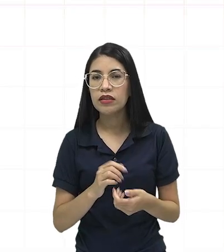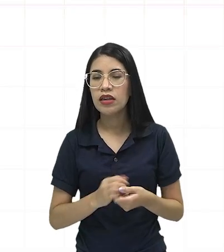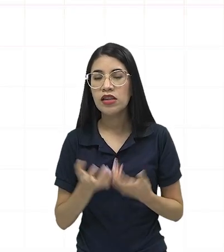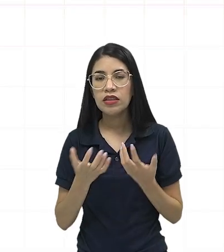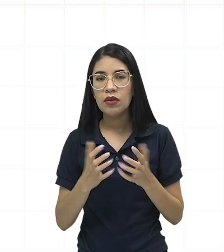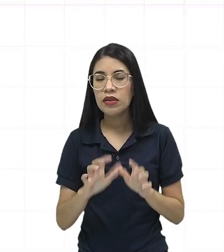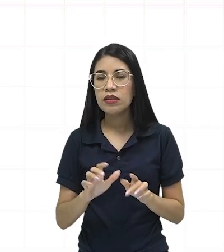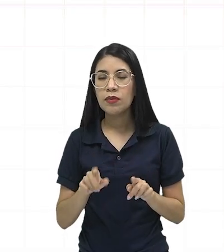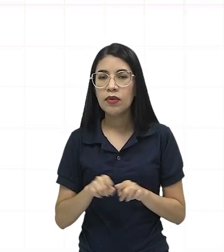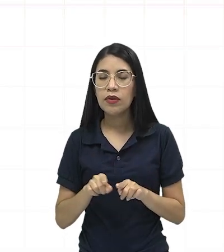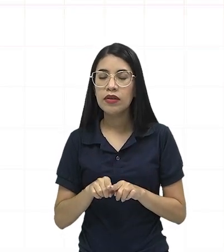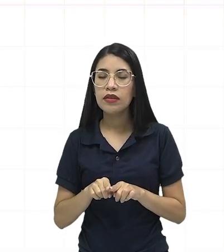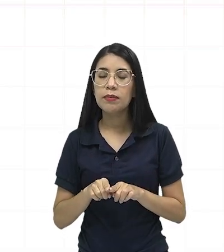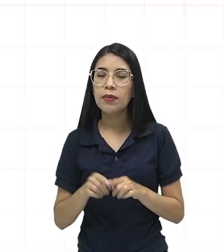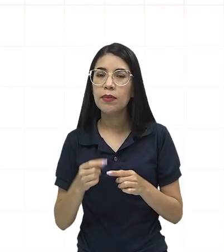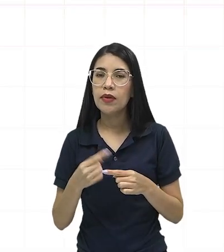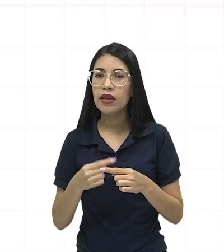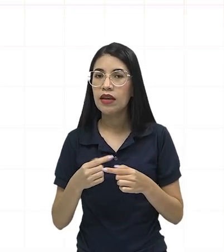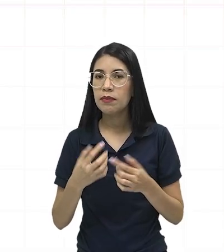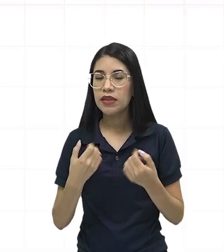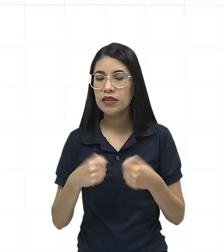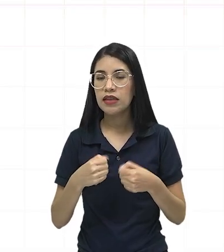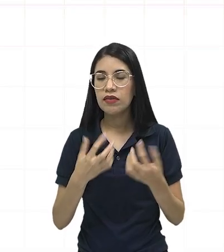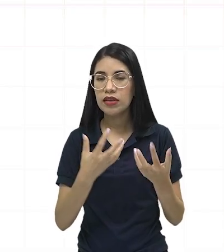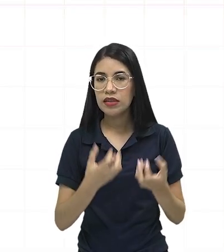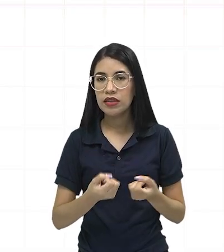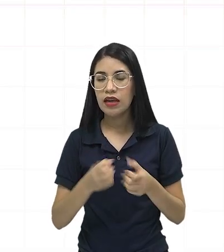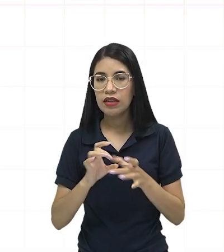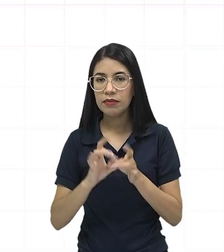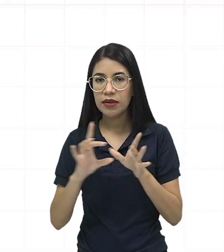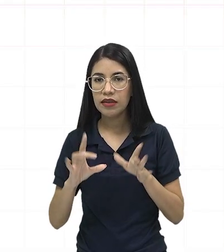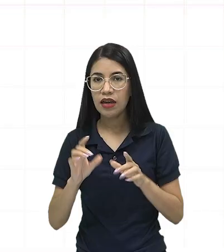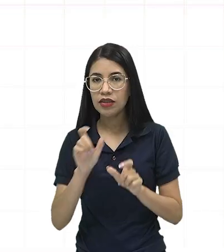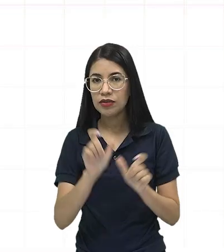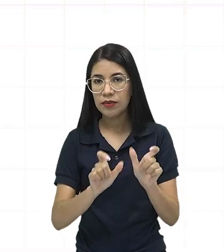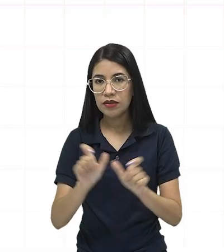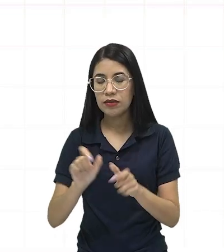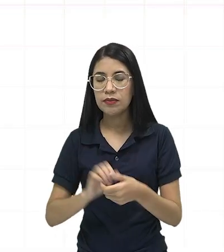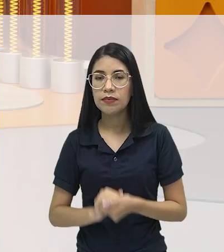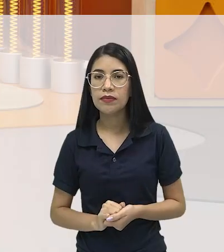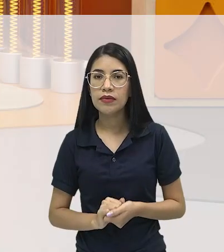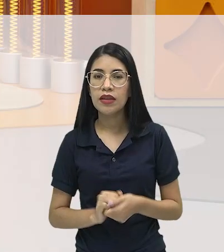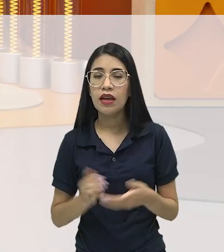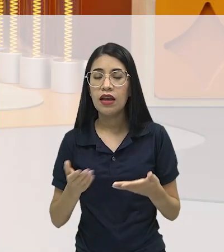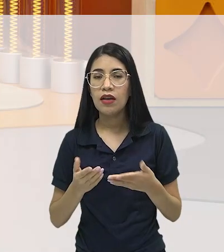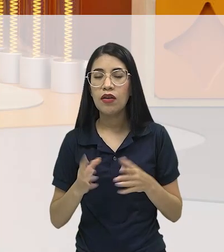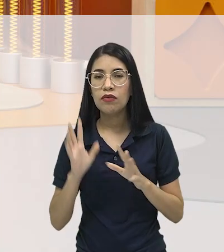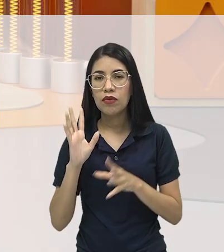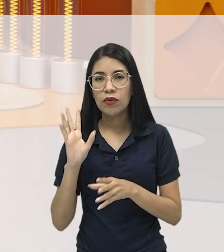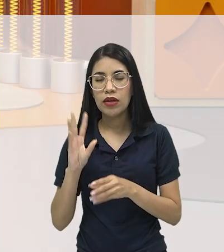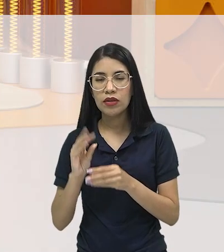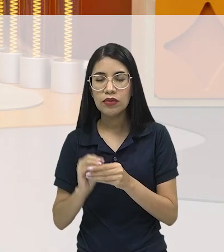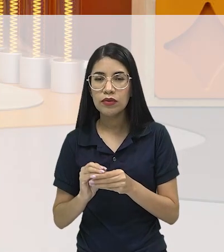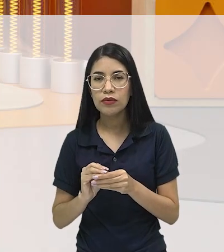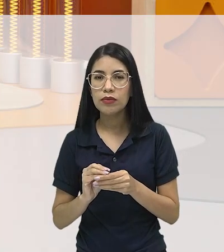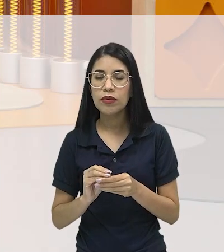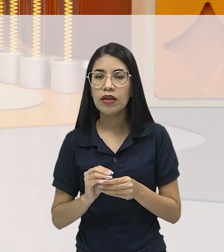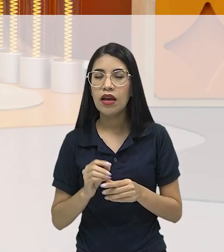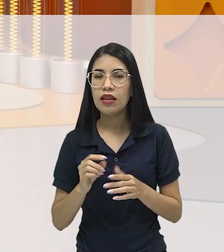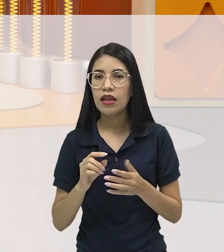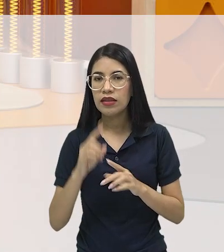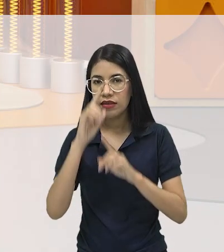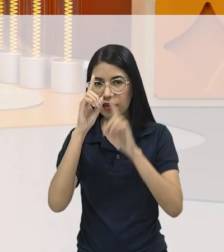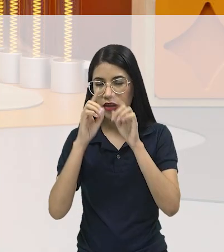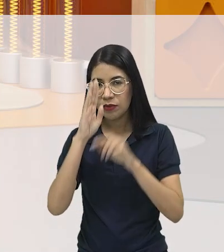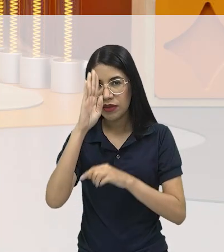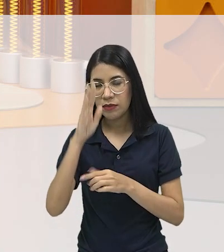liberdades individuais devem ser respeitadas. E vamos falar aqui rapidamente de alguns deles, né? Vamos ver quais são as ideias